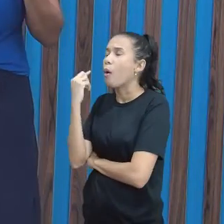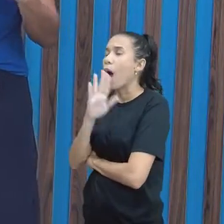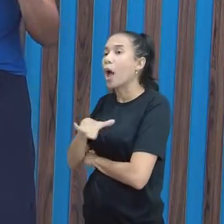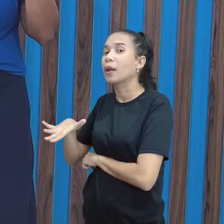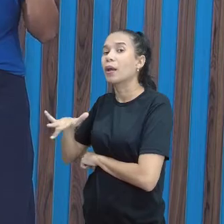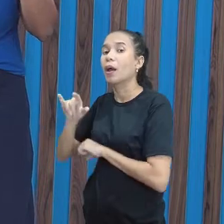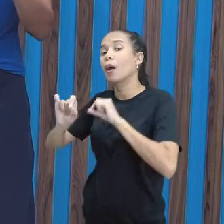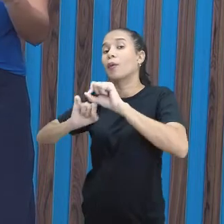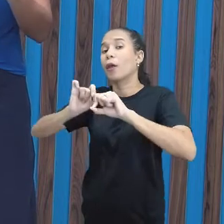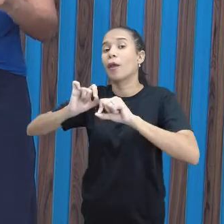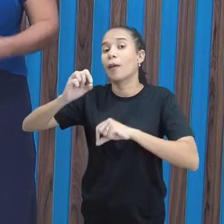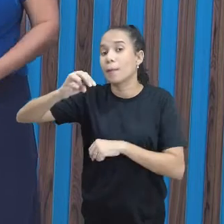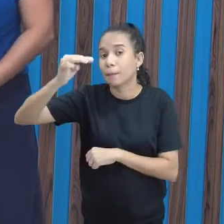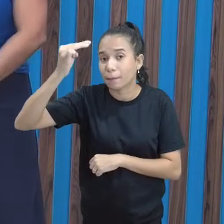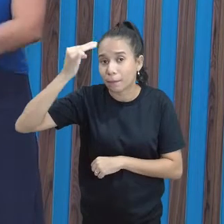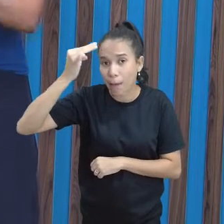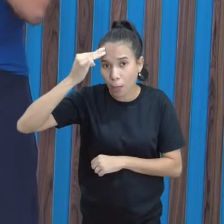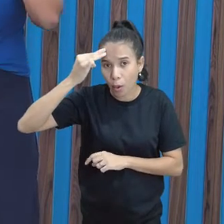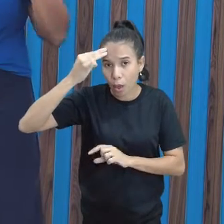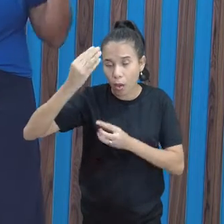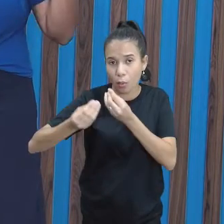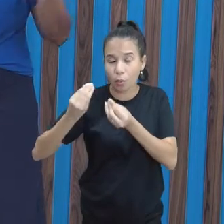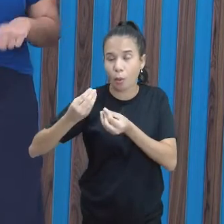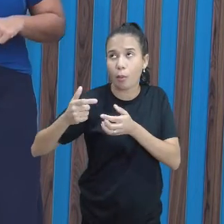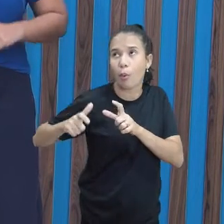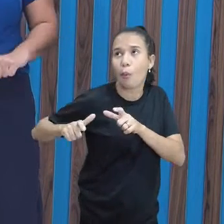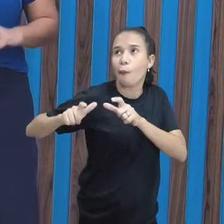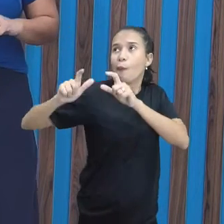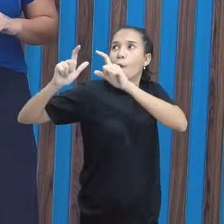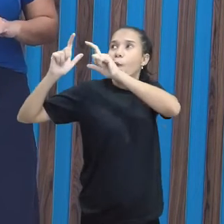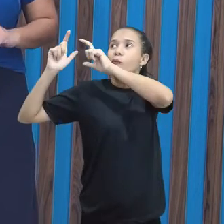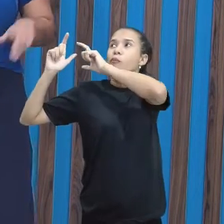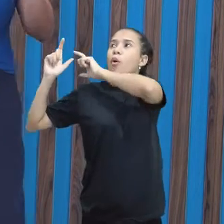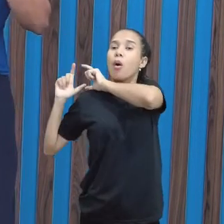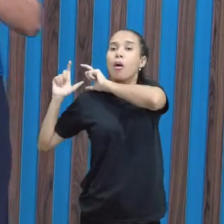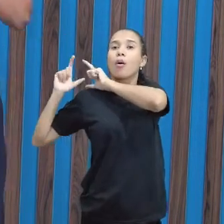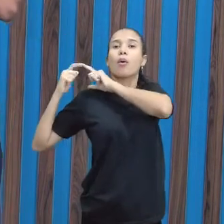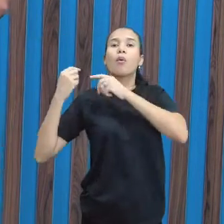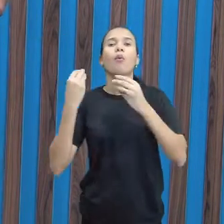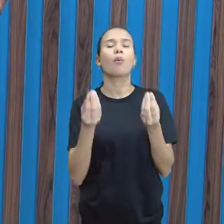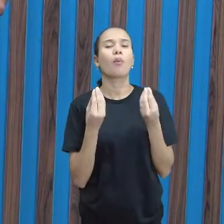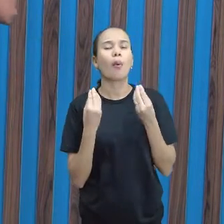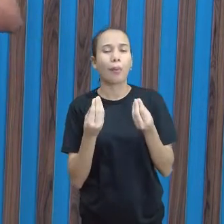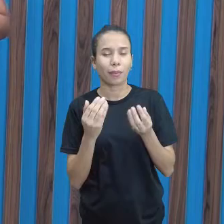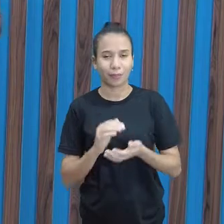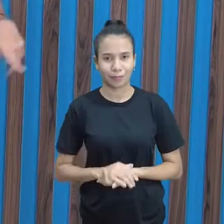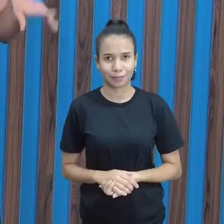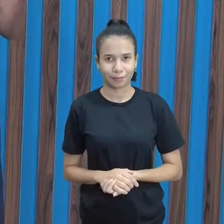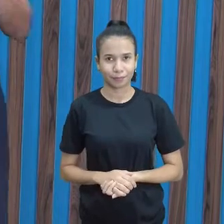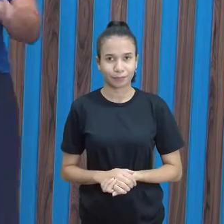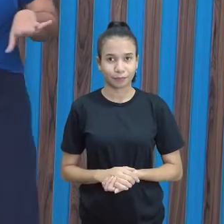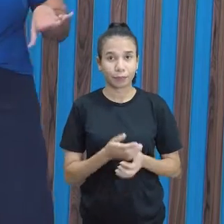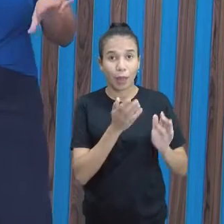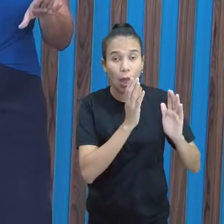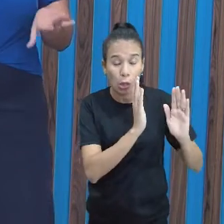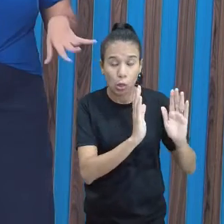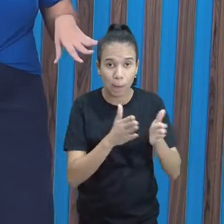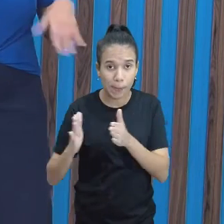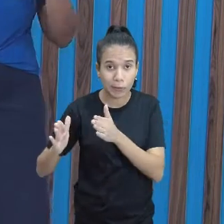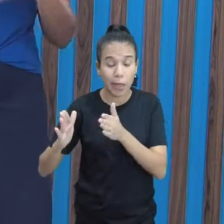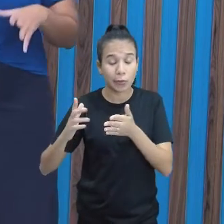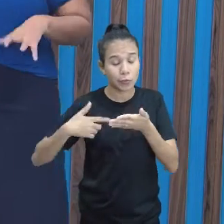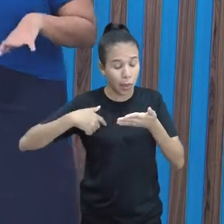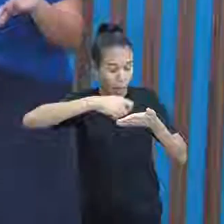fazendo o quê? Um movimento de retorno e acesso à memória. Como é que ela faz isso? No processo